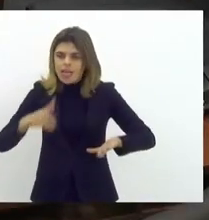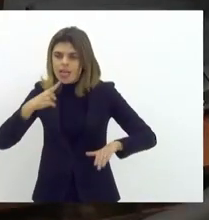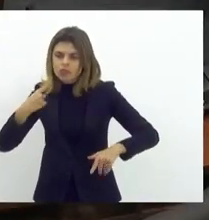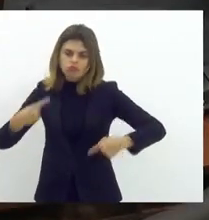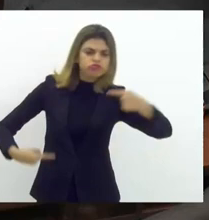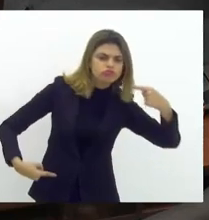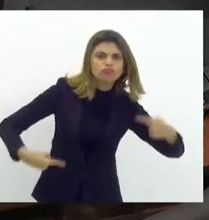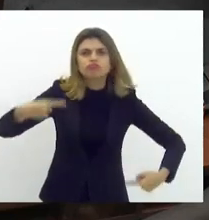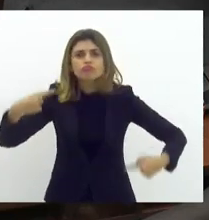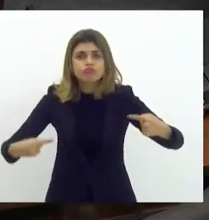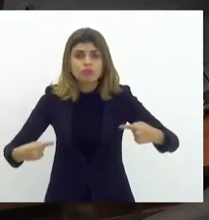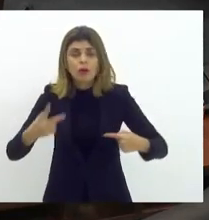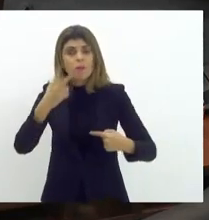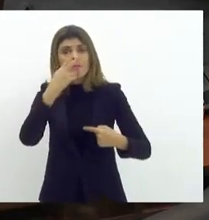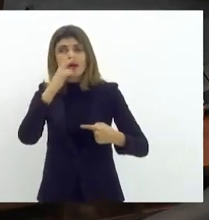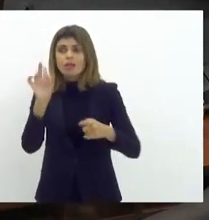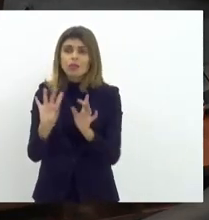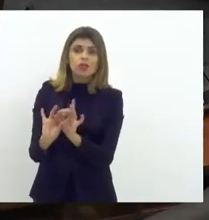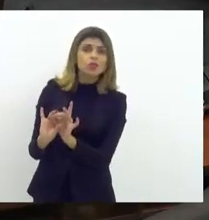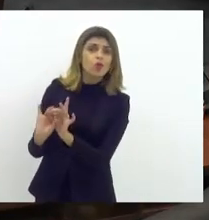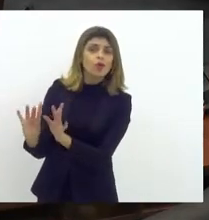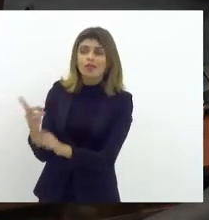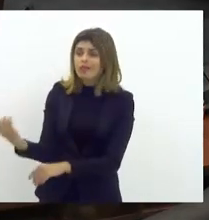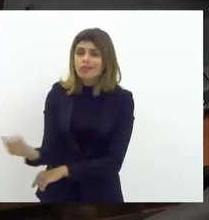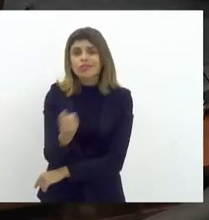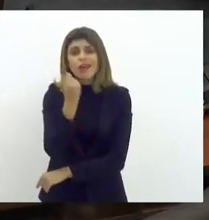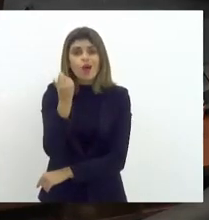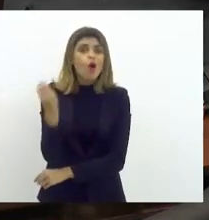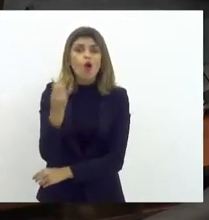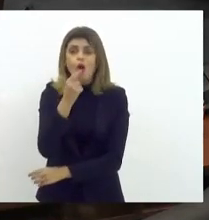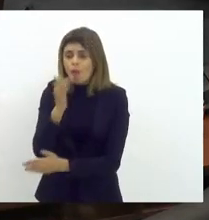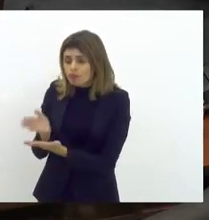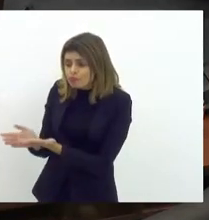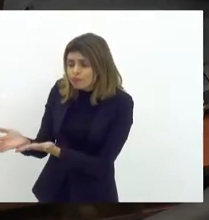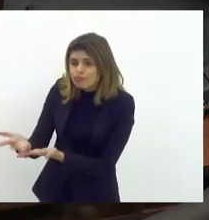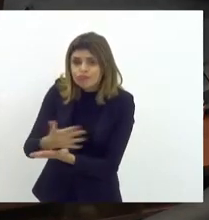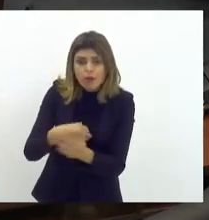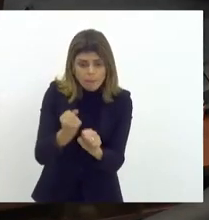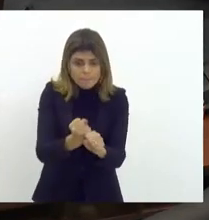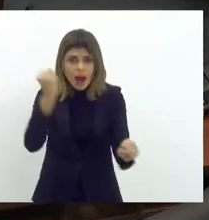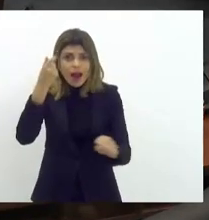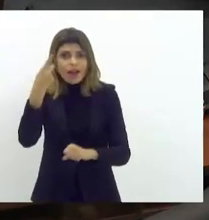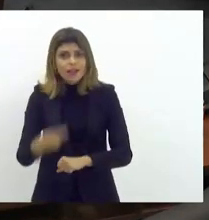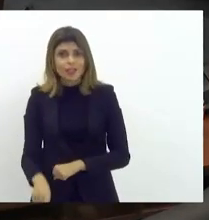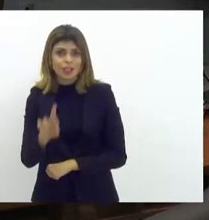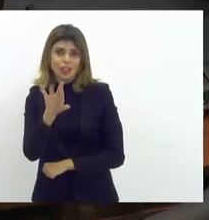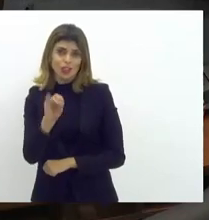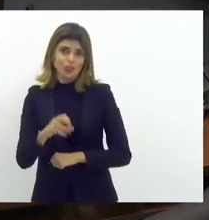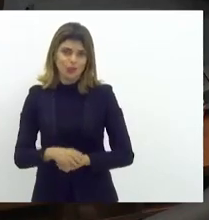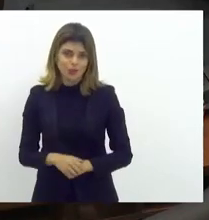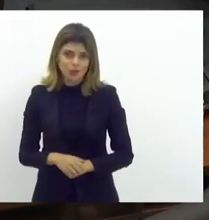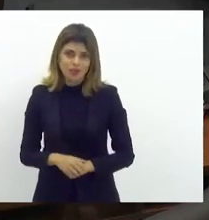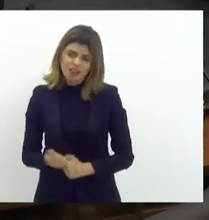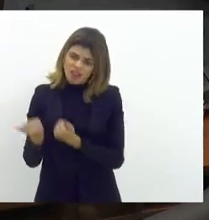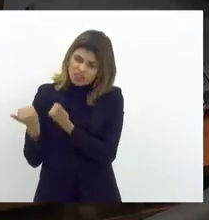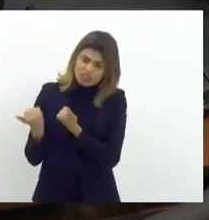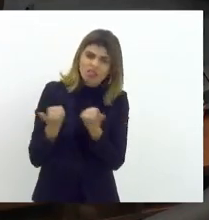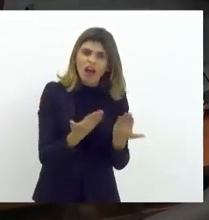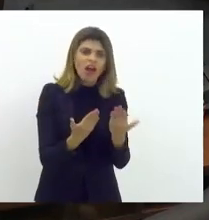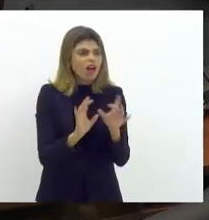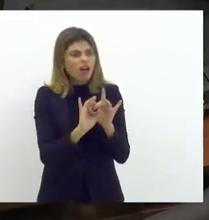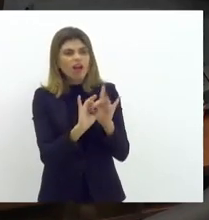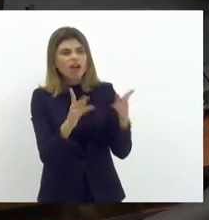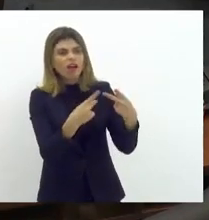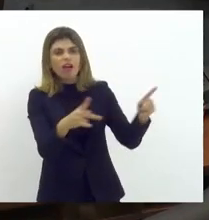a gente não abriria mão de nenhuma forma da arrecadação do Estado a gente não teria dado benefícios para